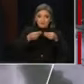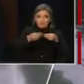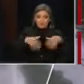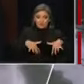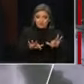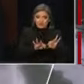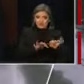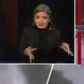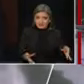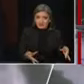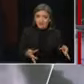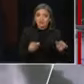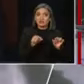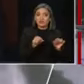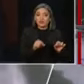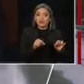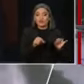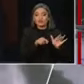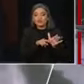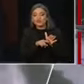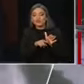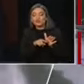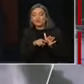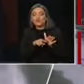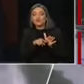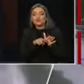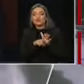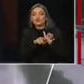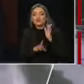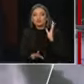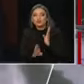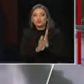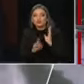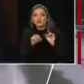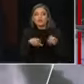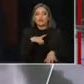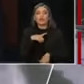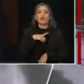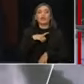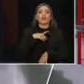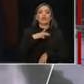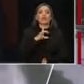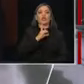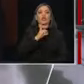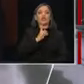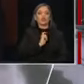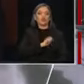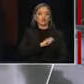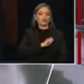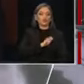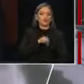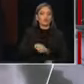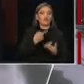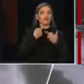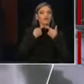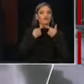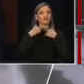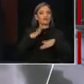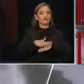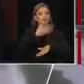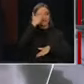demanda apenas a constatação do dolo genérico, sendo suficiente, nesse diapasão, a vontade de praticar a